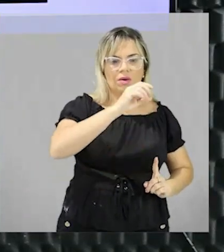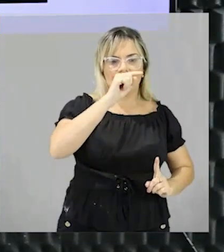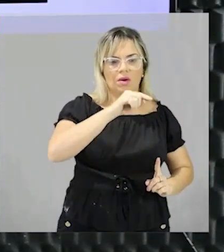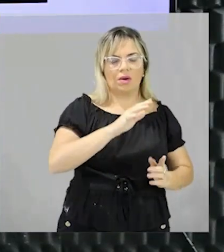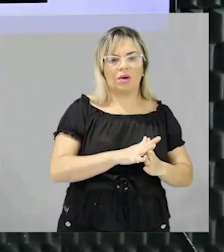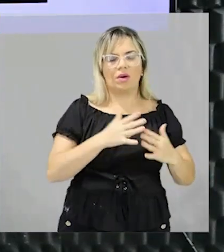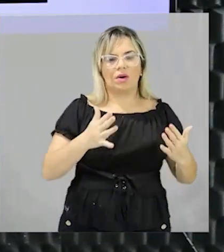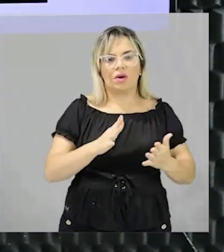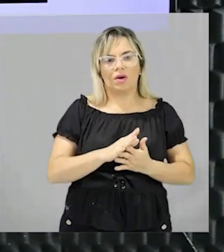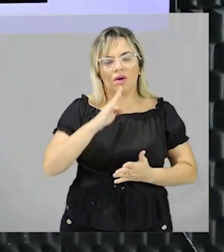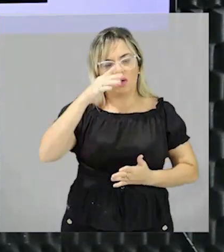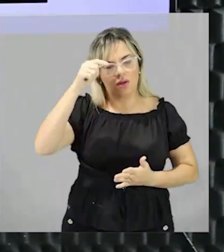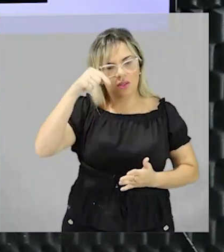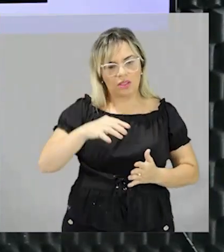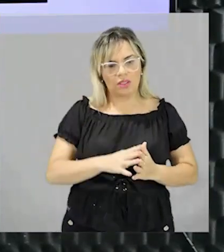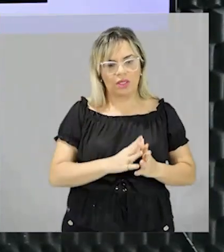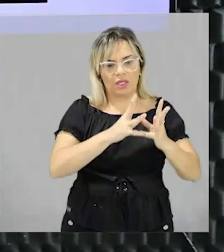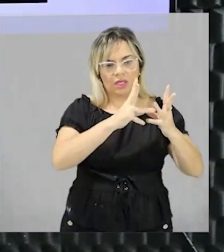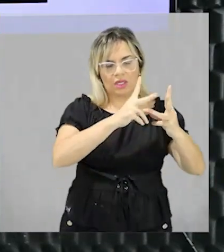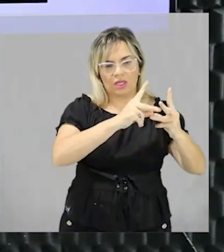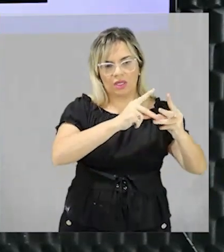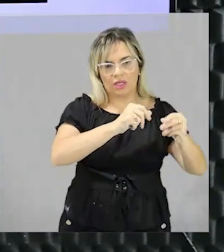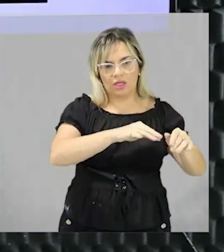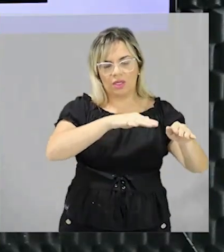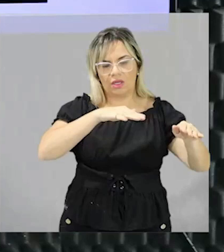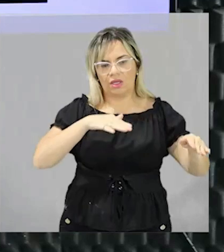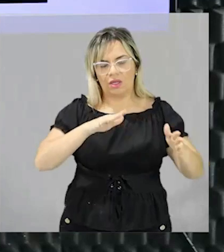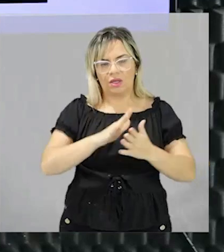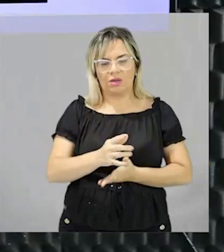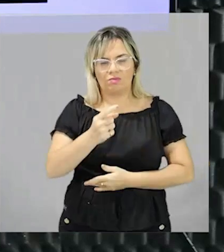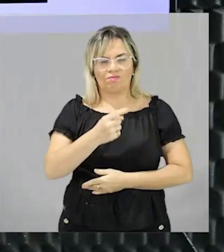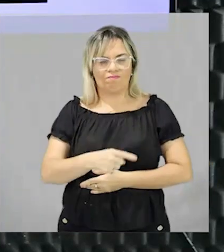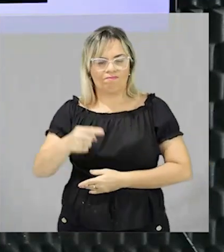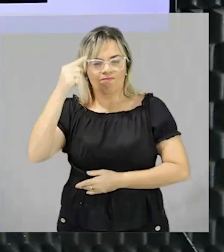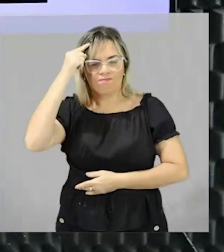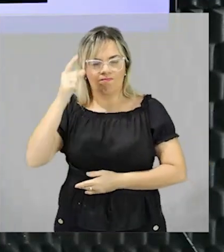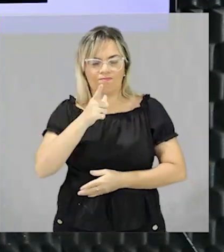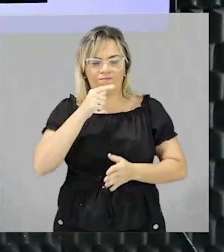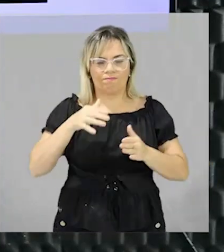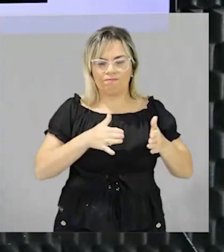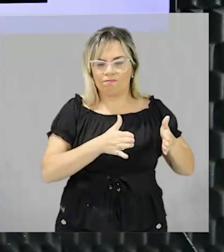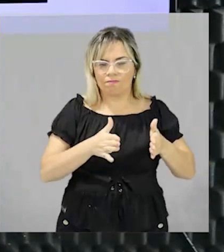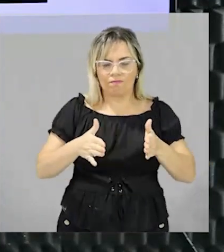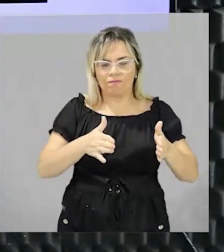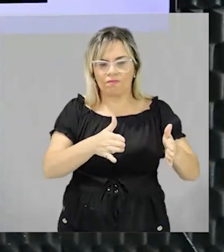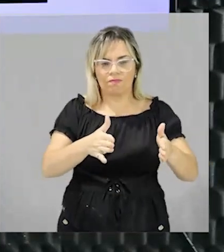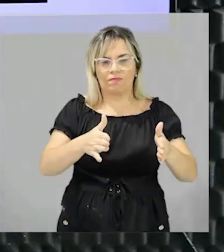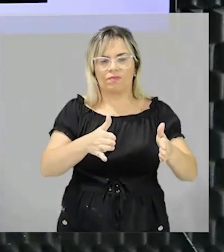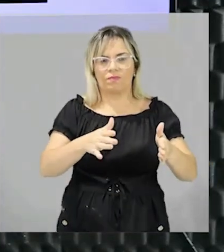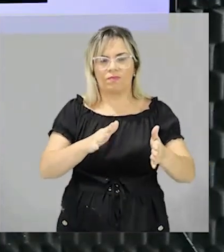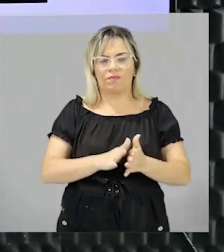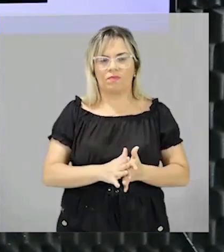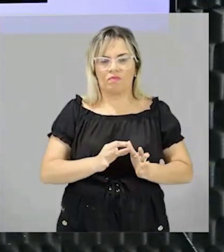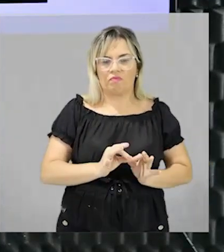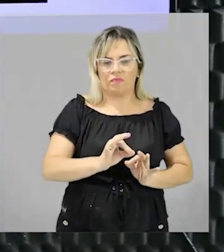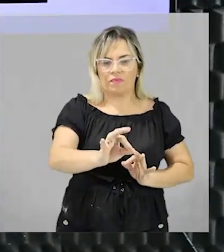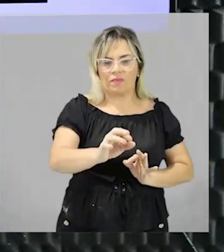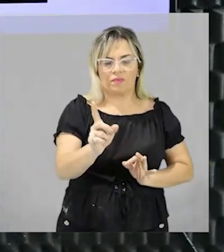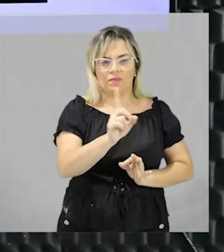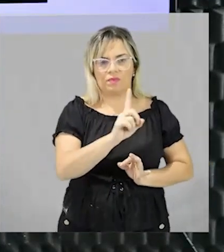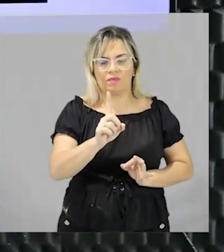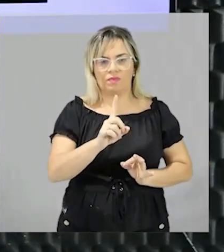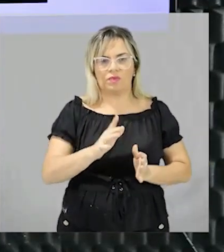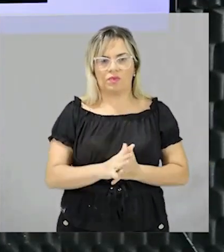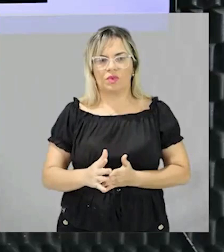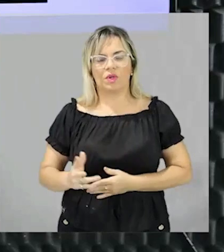predomina o processo erosivo. Imagina, por exemplo, um rio que nasce nas montanhas, ele não vai correr de uma forma assim, por exemplo, retilínea. Ele vai correr em